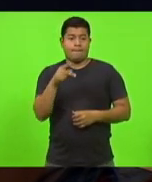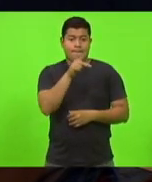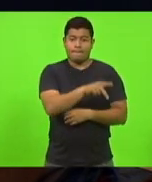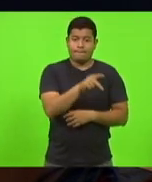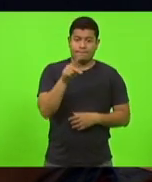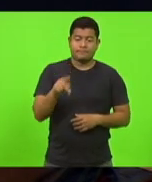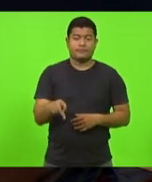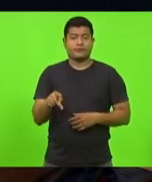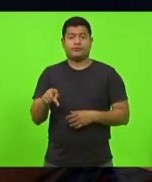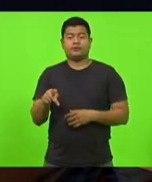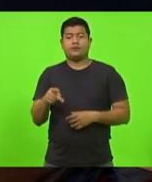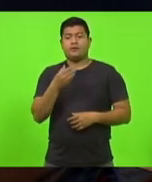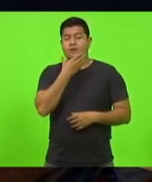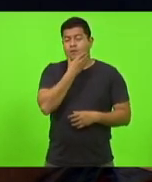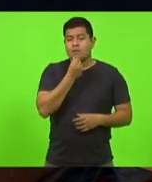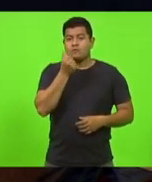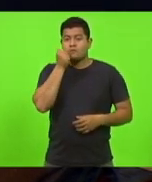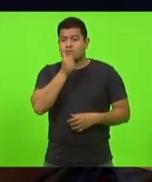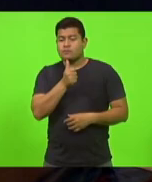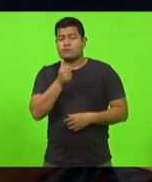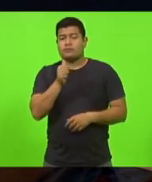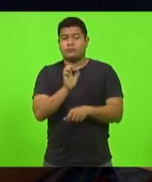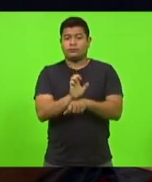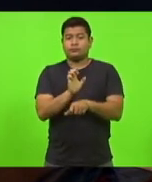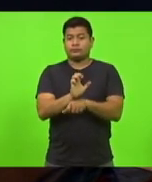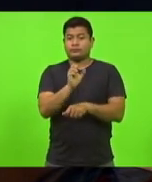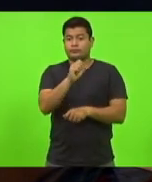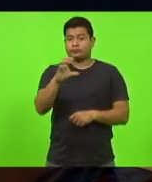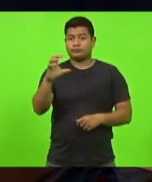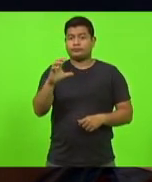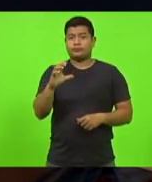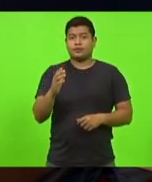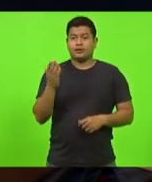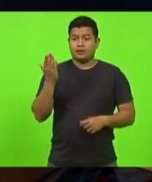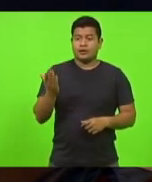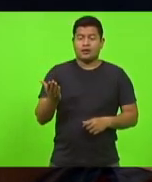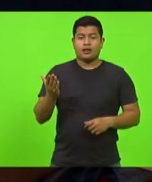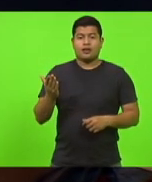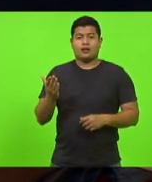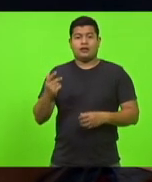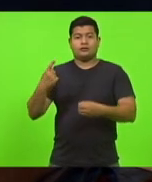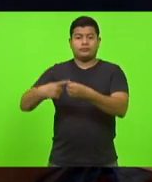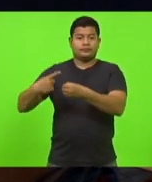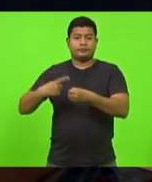e professores de Santa Catarina que estão lá nos municípios